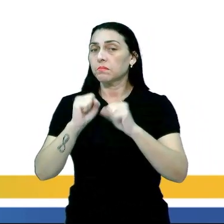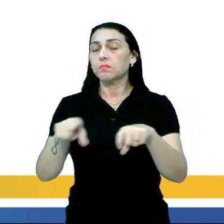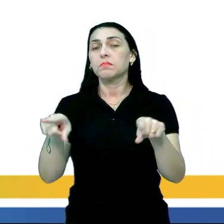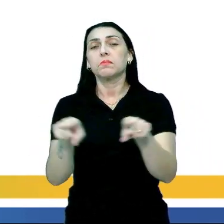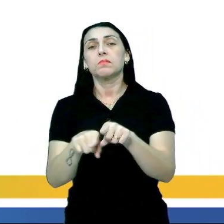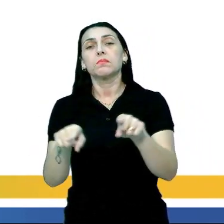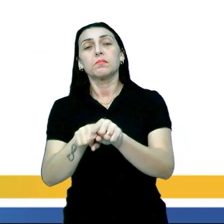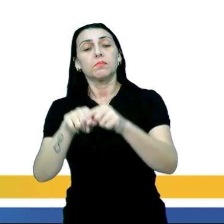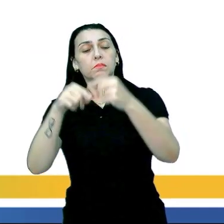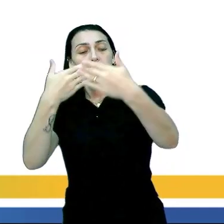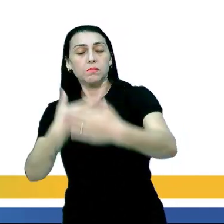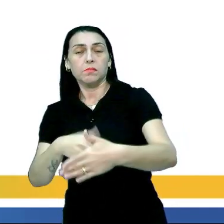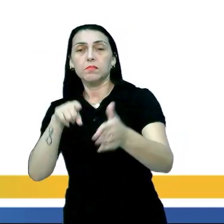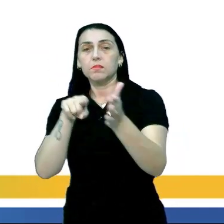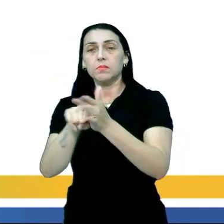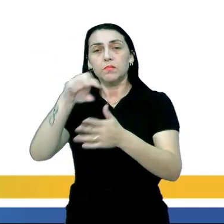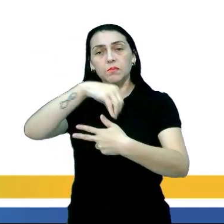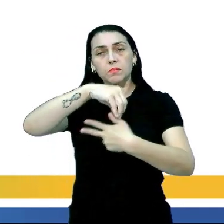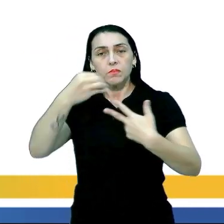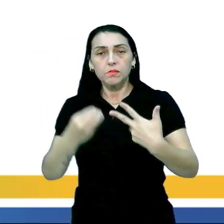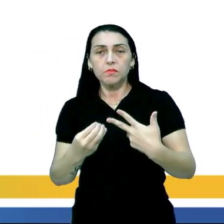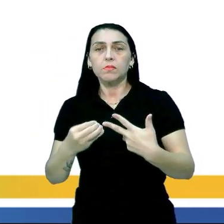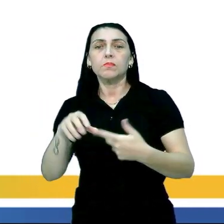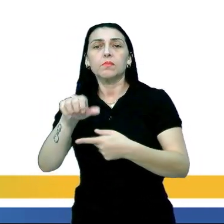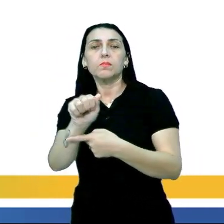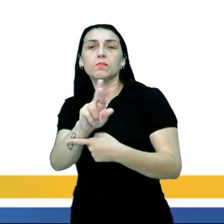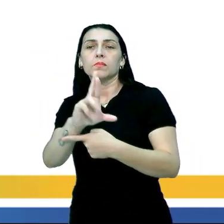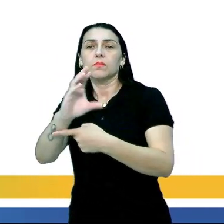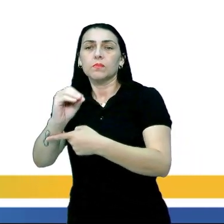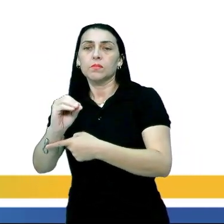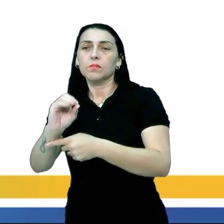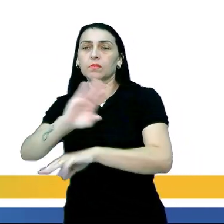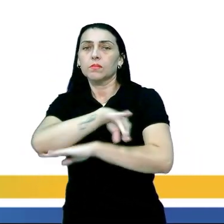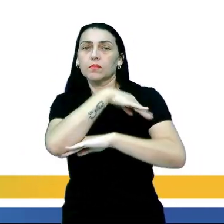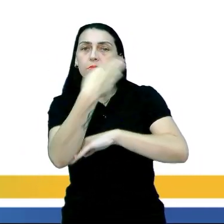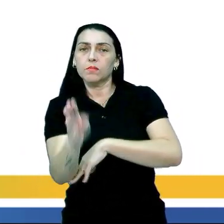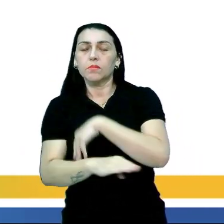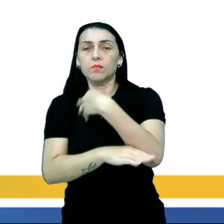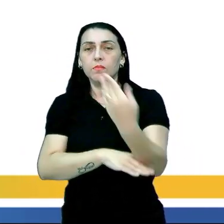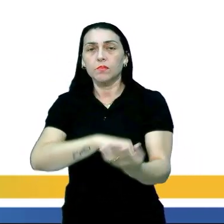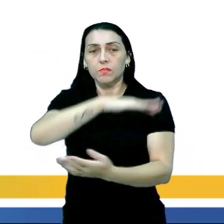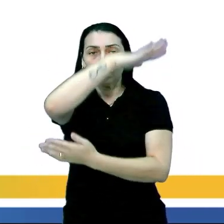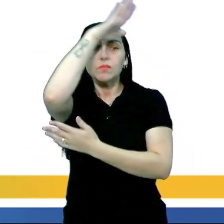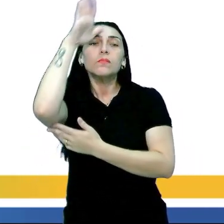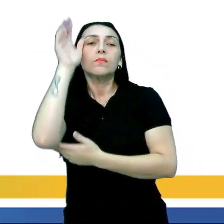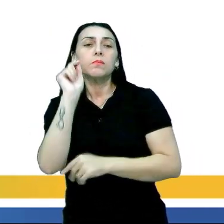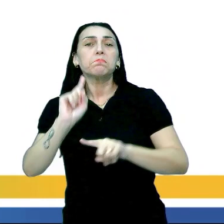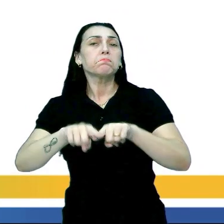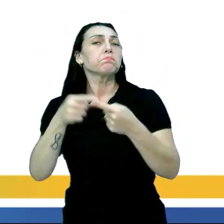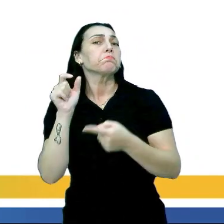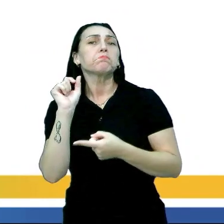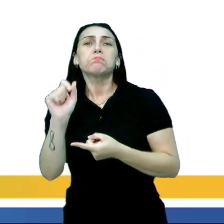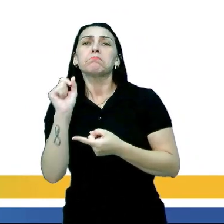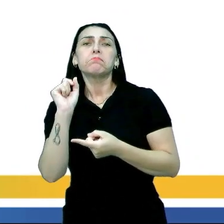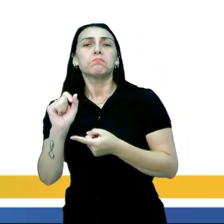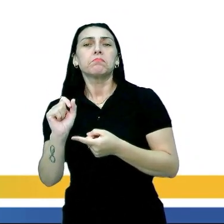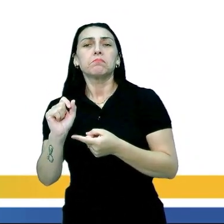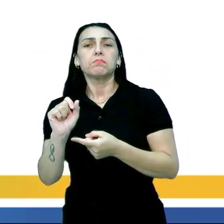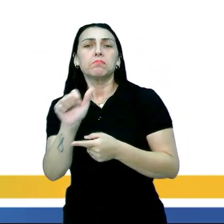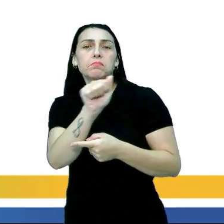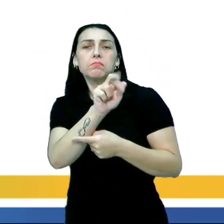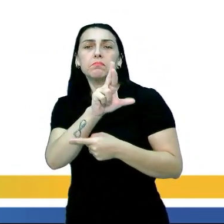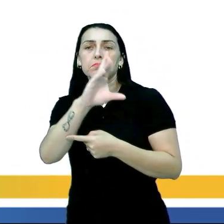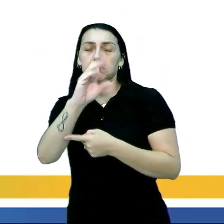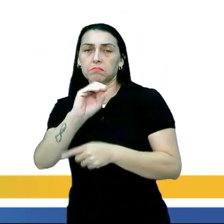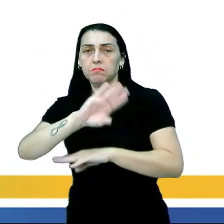por exemplo, em questões do Enem. É o que a gente chama de arco do desmatamento. Mas o que é o arco do desmatamento?